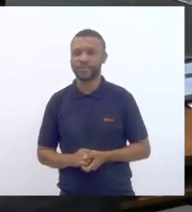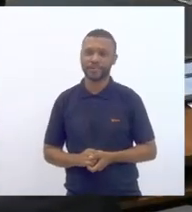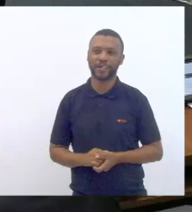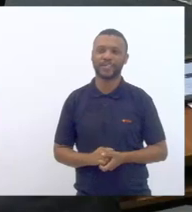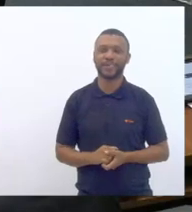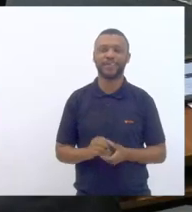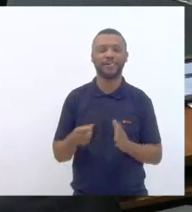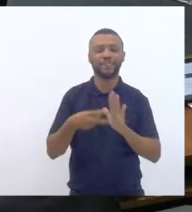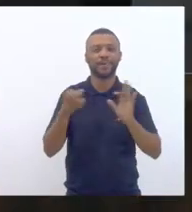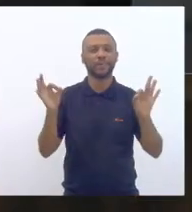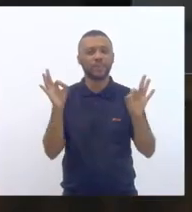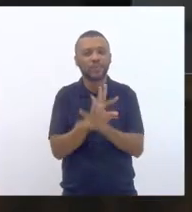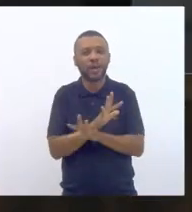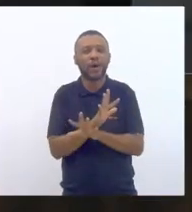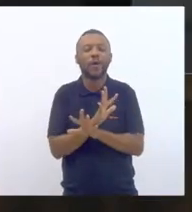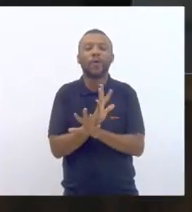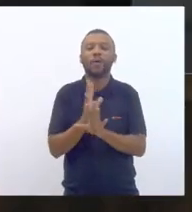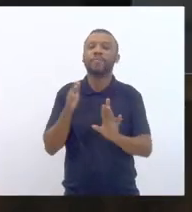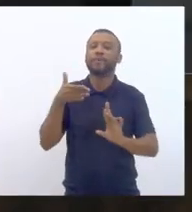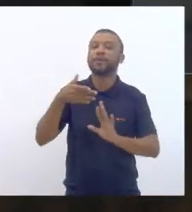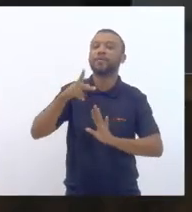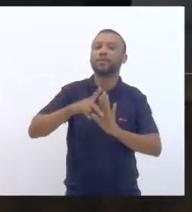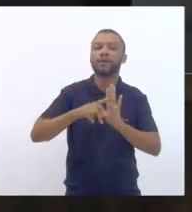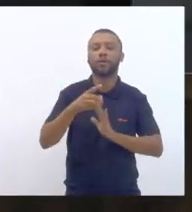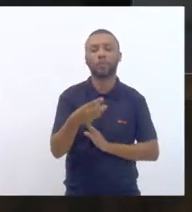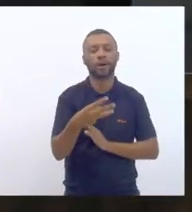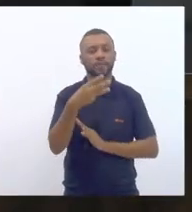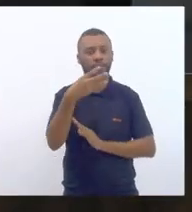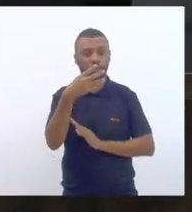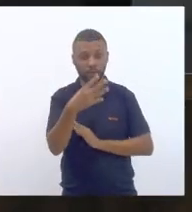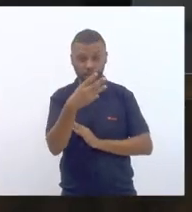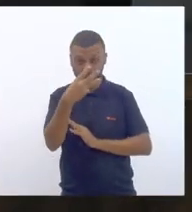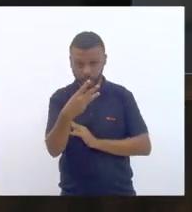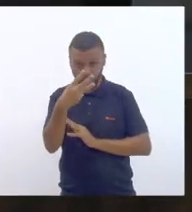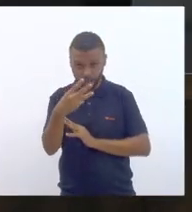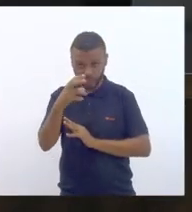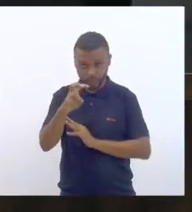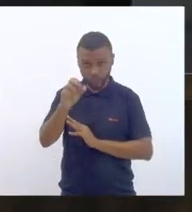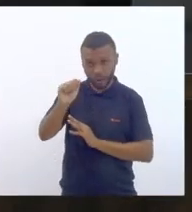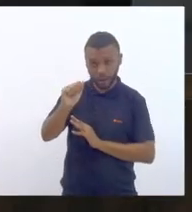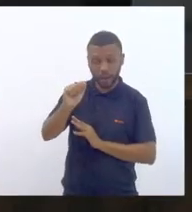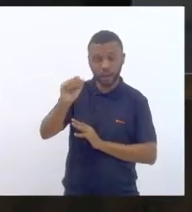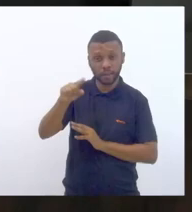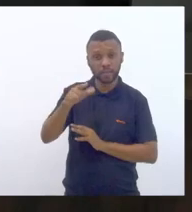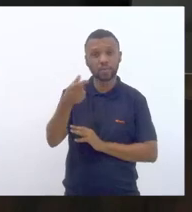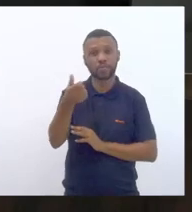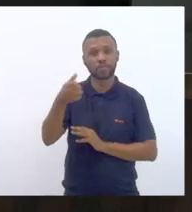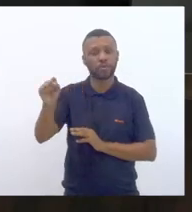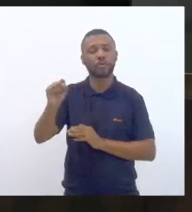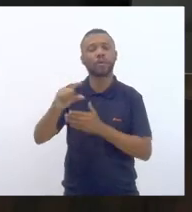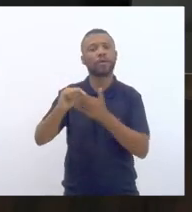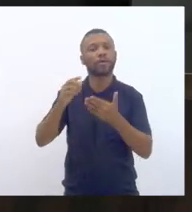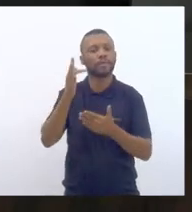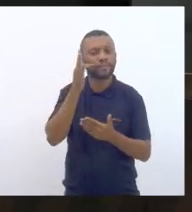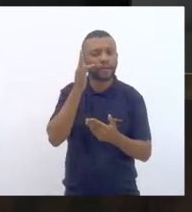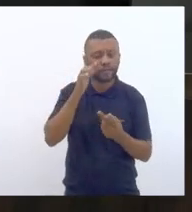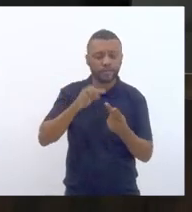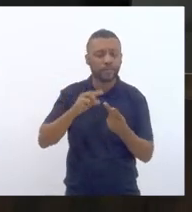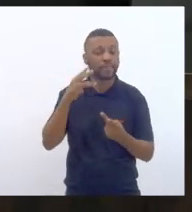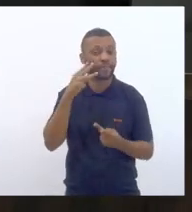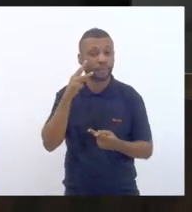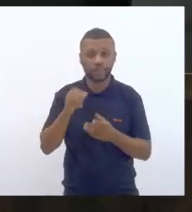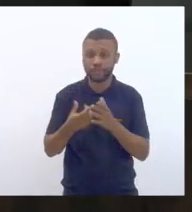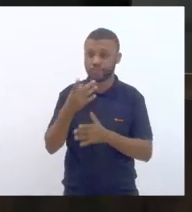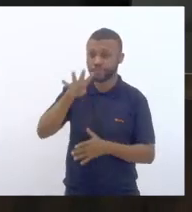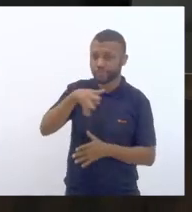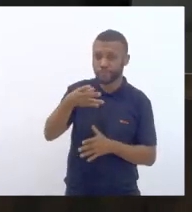Veto total aposto ao projeto de lei 4335-A de 18, de autoria dos deputados Flávio Serafini e Valdeir Carneiro, que institui o programa de melhoria na